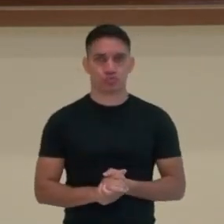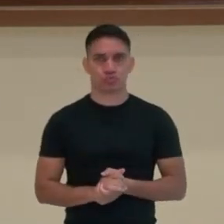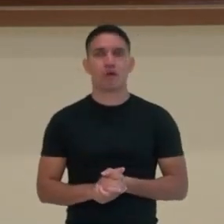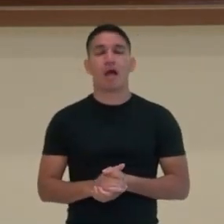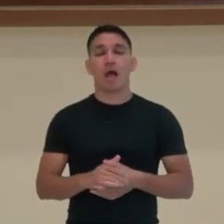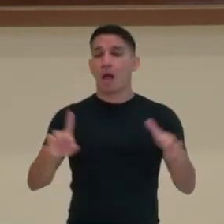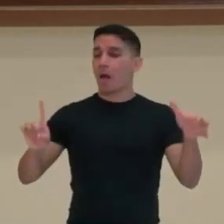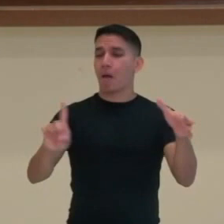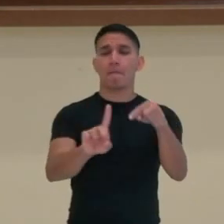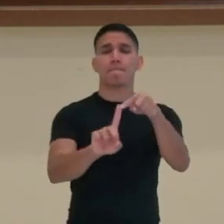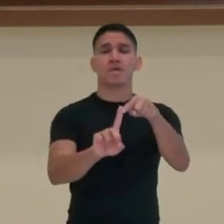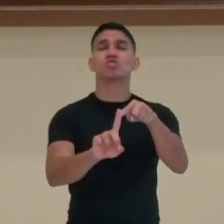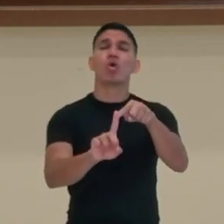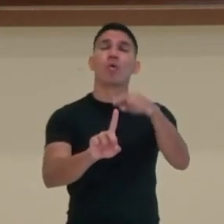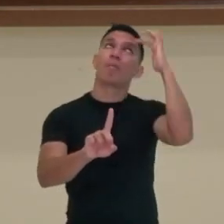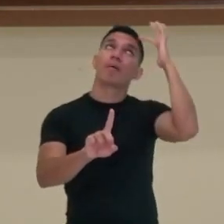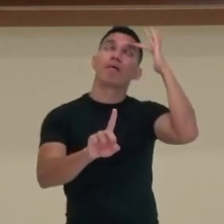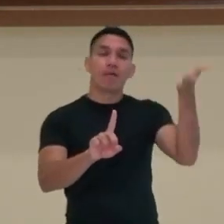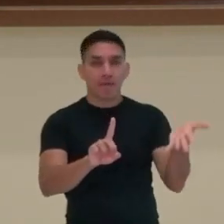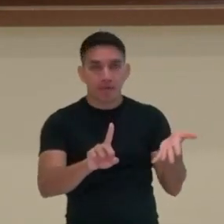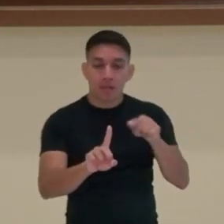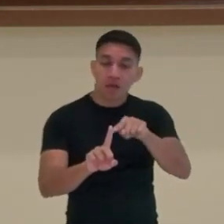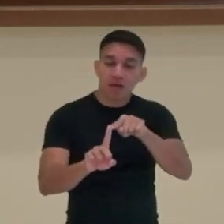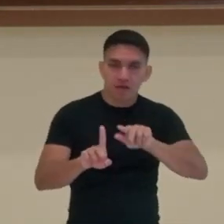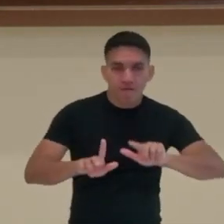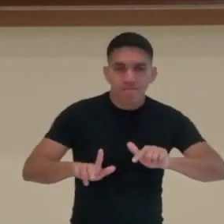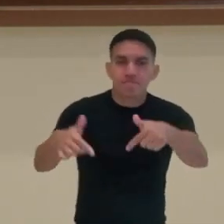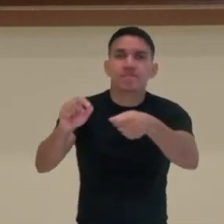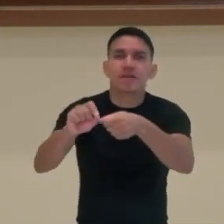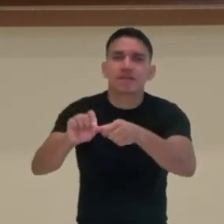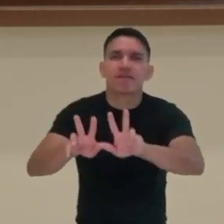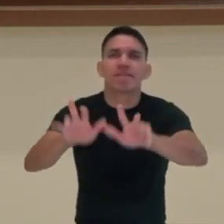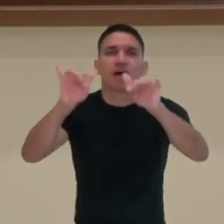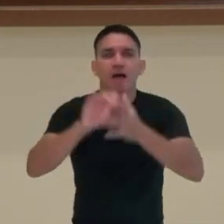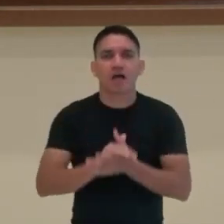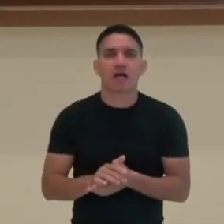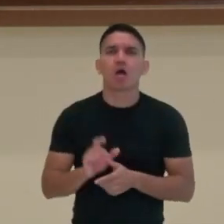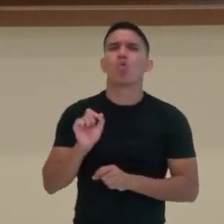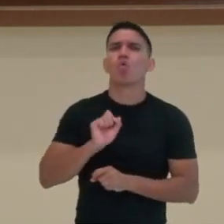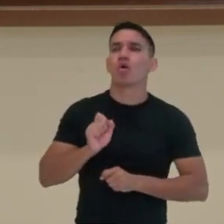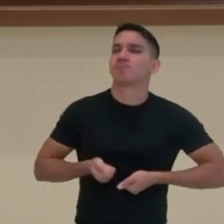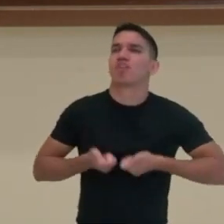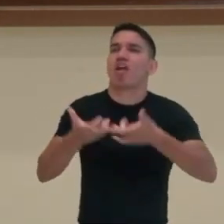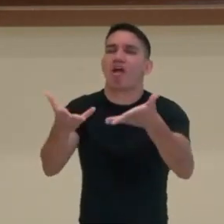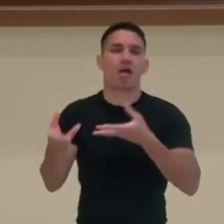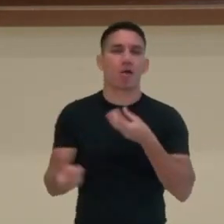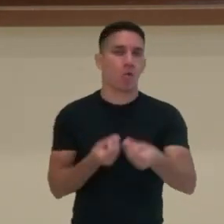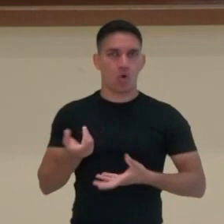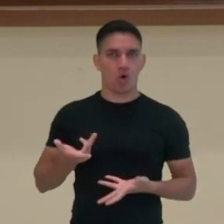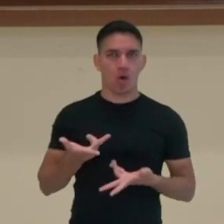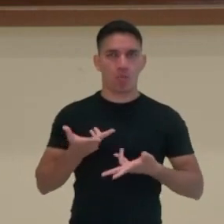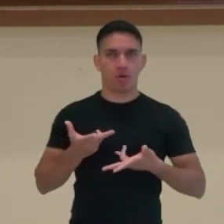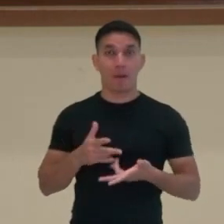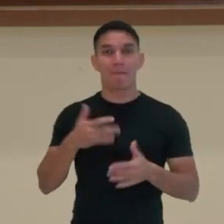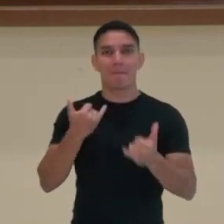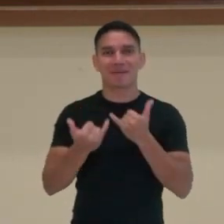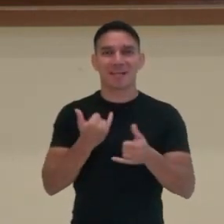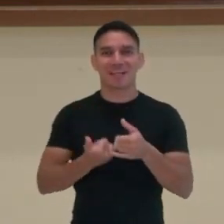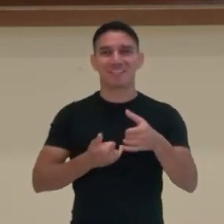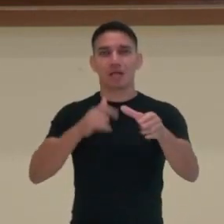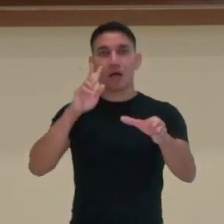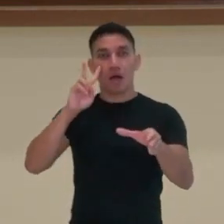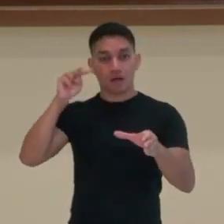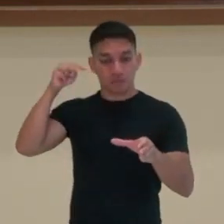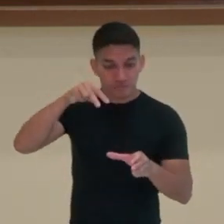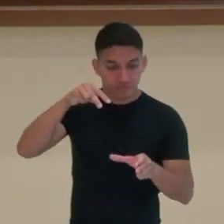pensa, o que ele vai fazer, o que ele vai falar, como ele vai agir. Como se ele olhasse de cima e